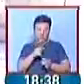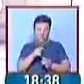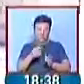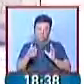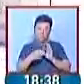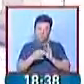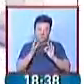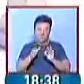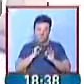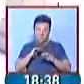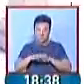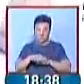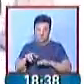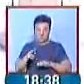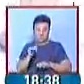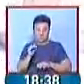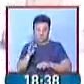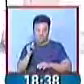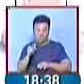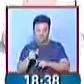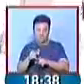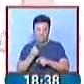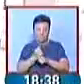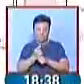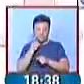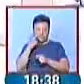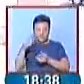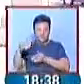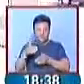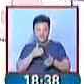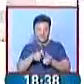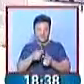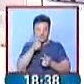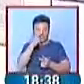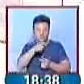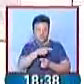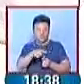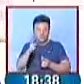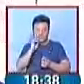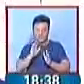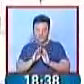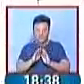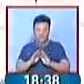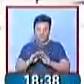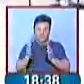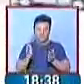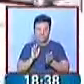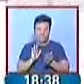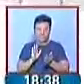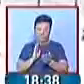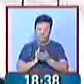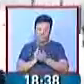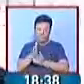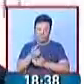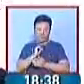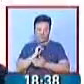quando se liga à nossa rede Wi-Fi, ele faz um reencaminhamento do utilizador para uma página desenvolvida por nós,